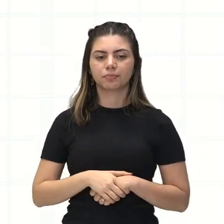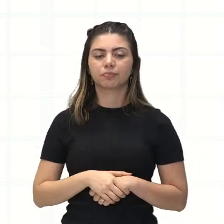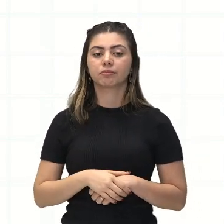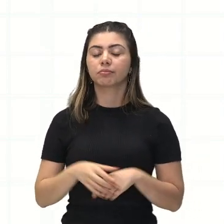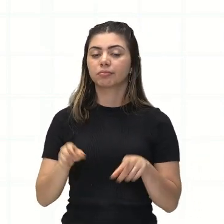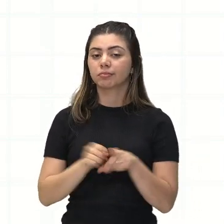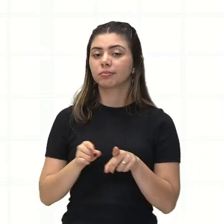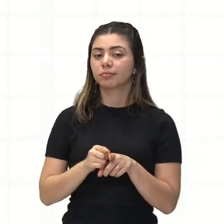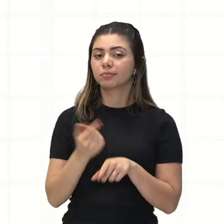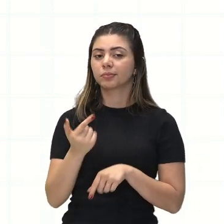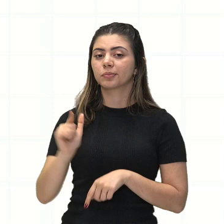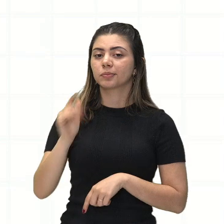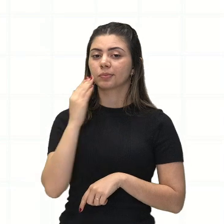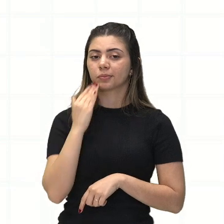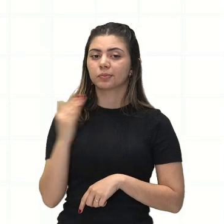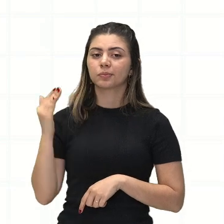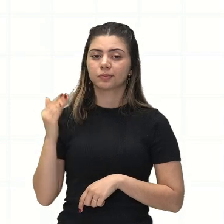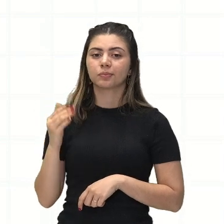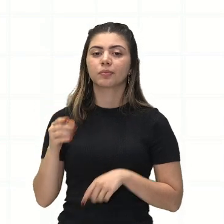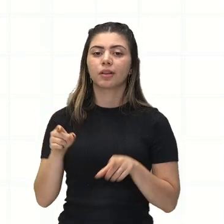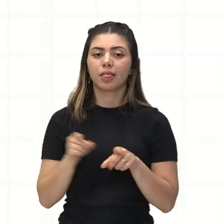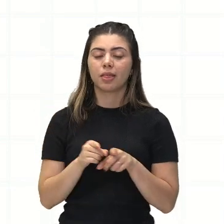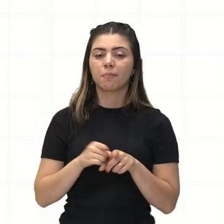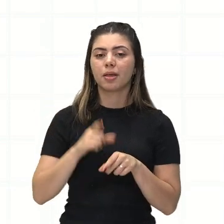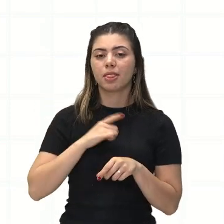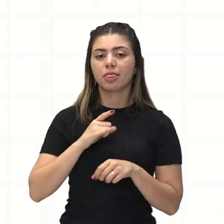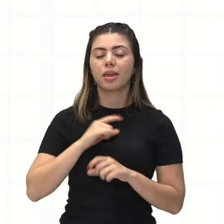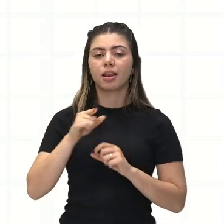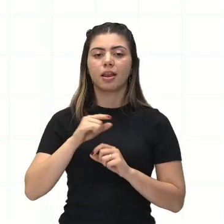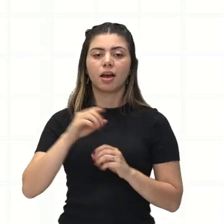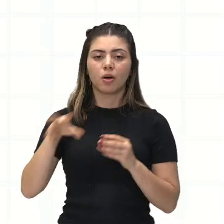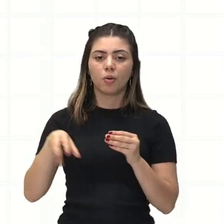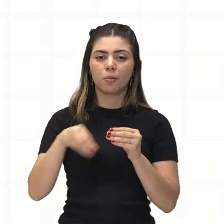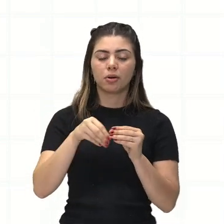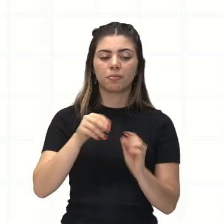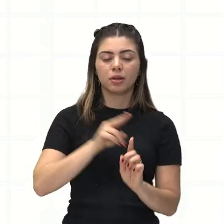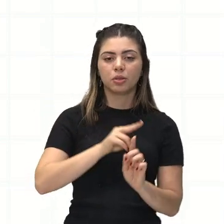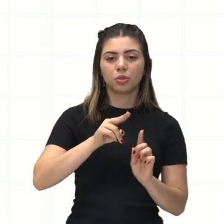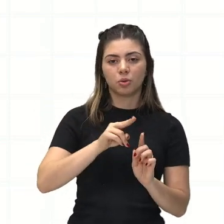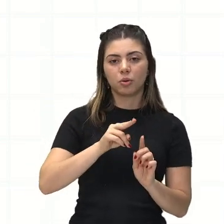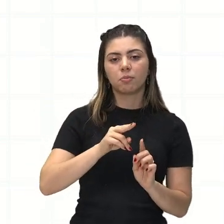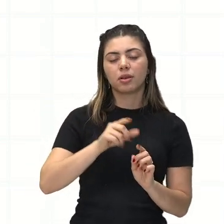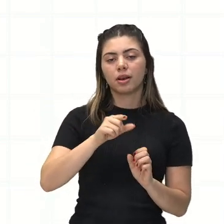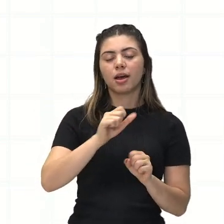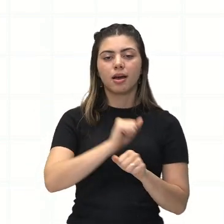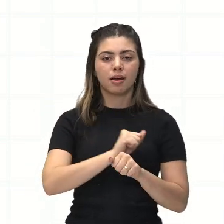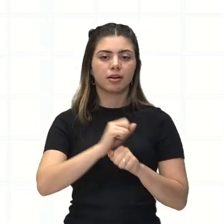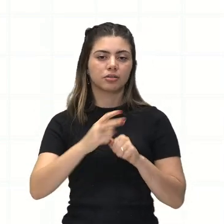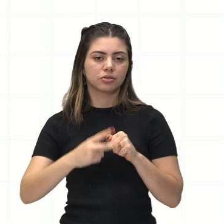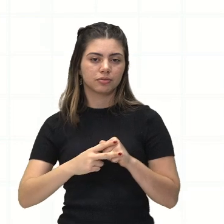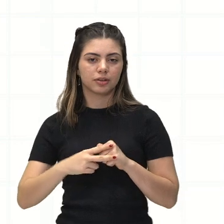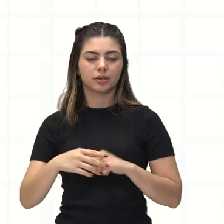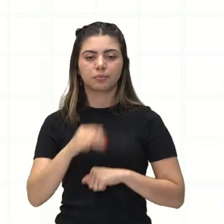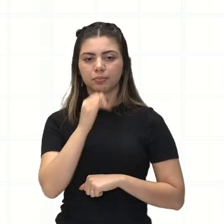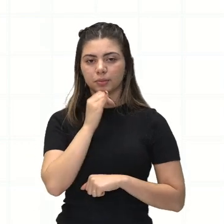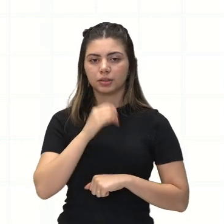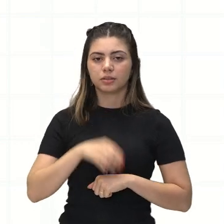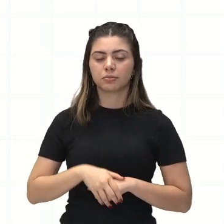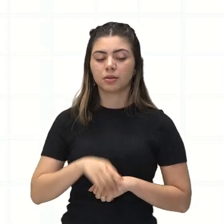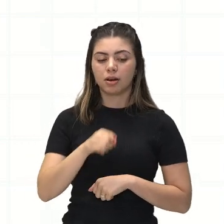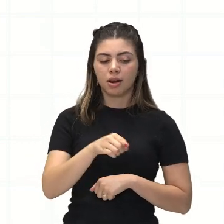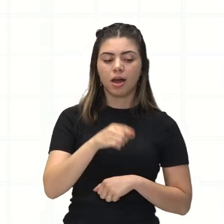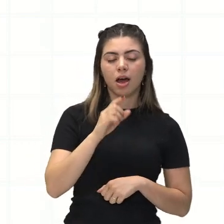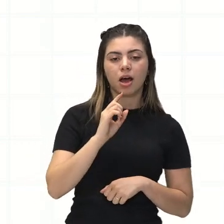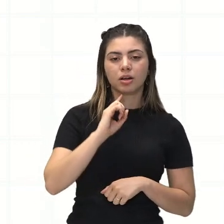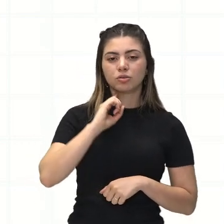Também temos o complemento nominal em advérbios. Então, o ponto de coleta fica perto de você.